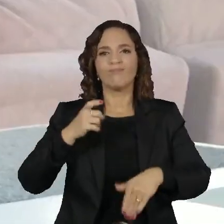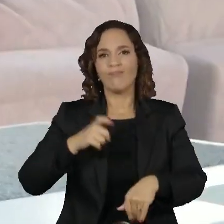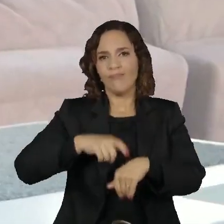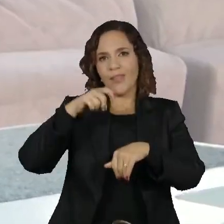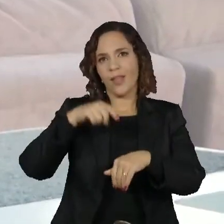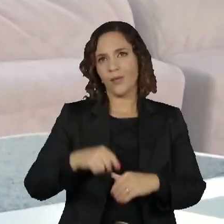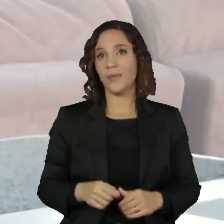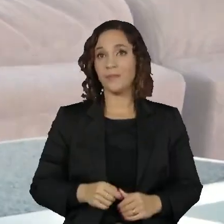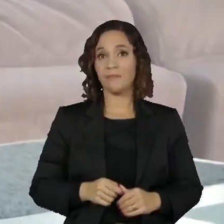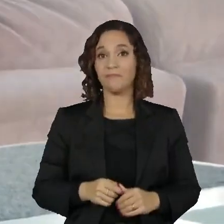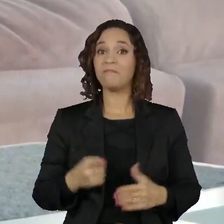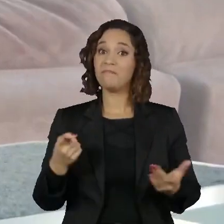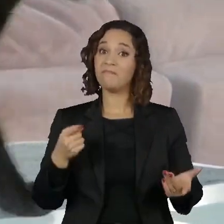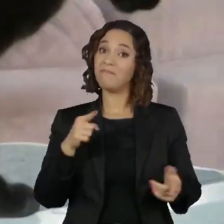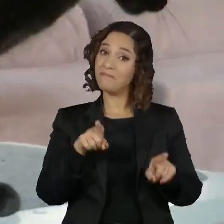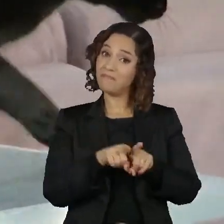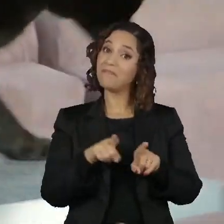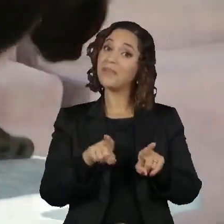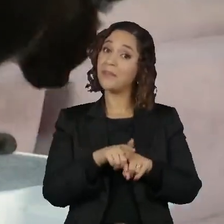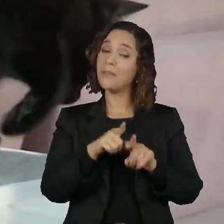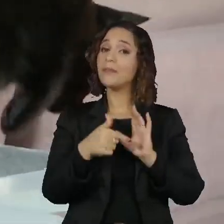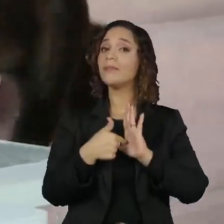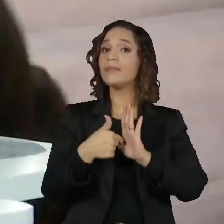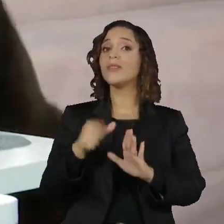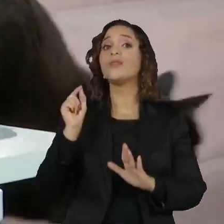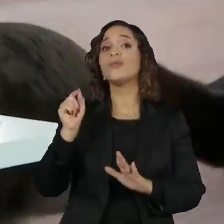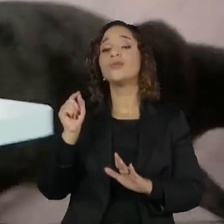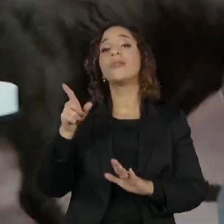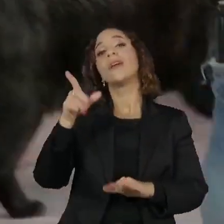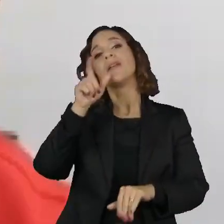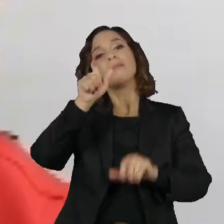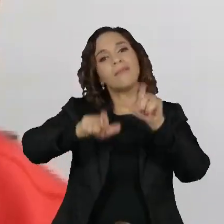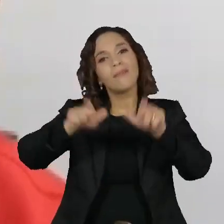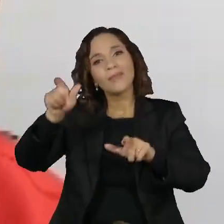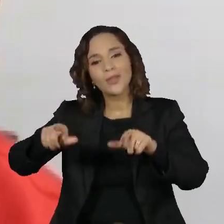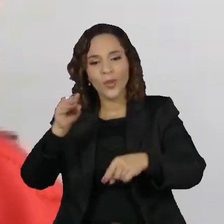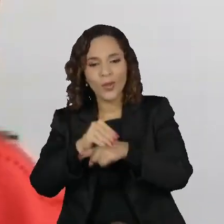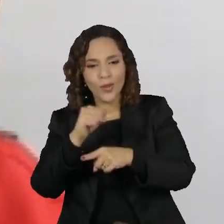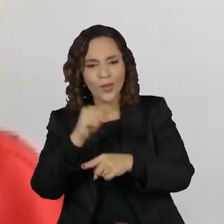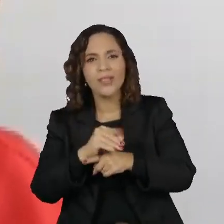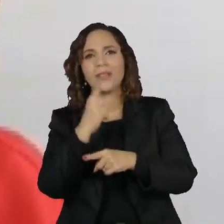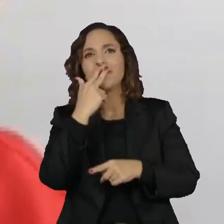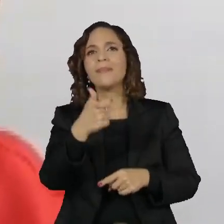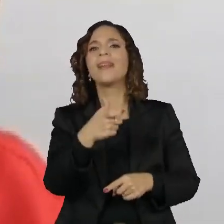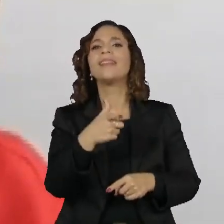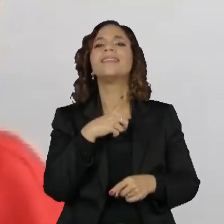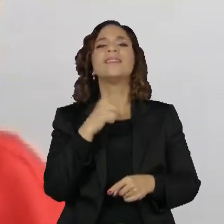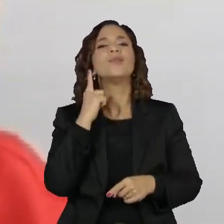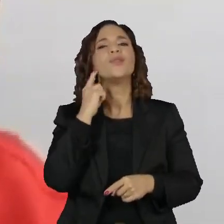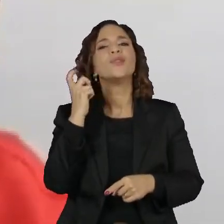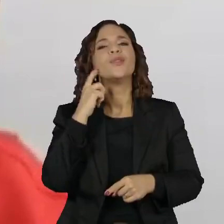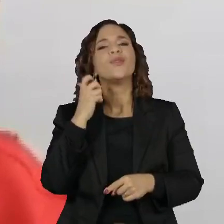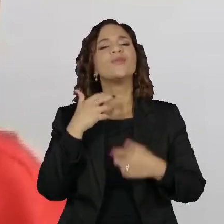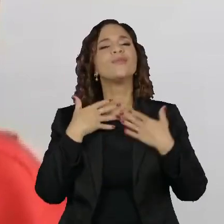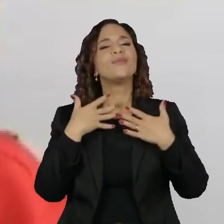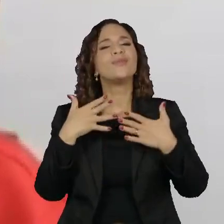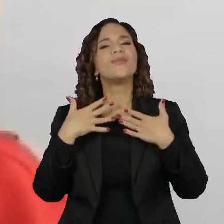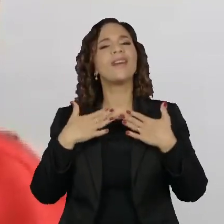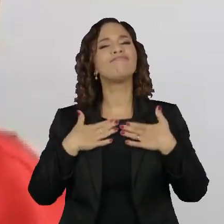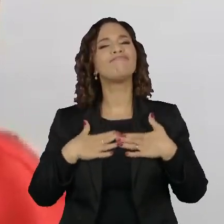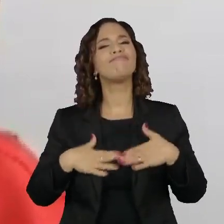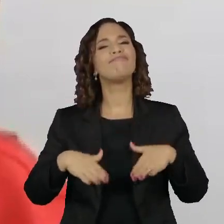momento. Bem-estar que também se reflete na rotina dos tutores. É um sonzinho que traz